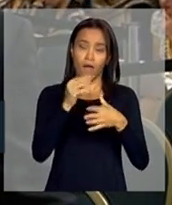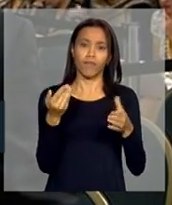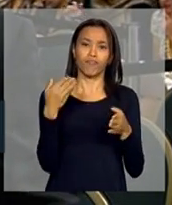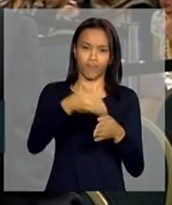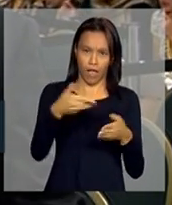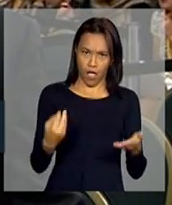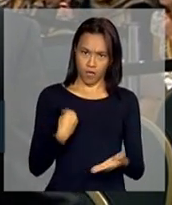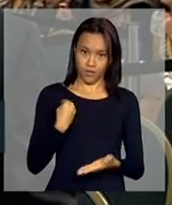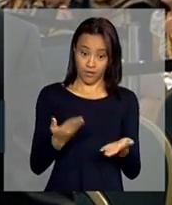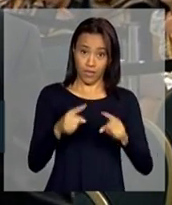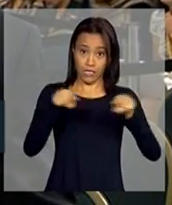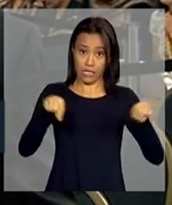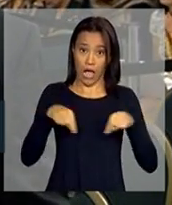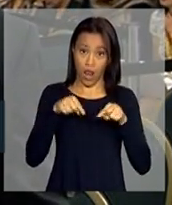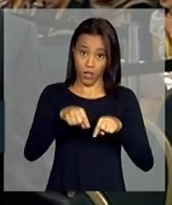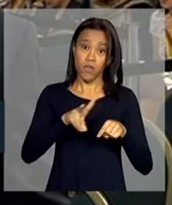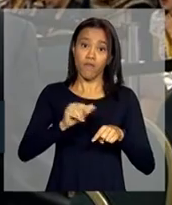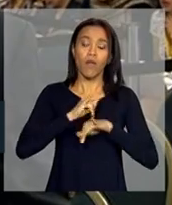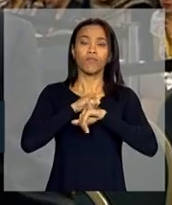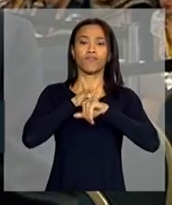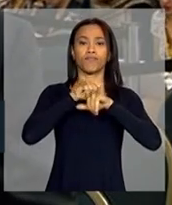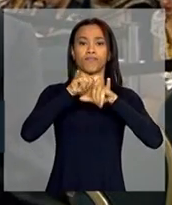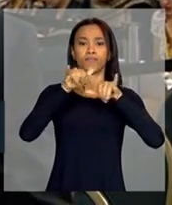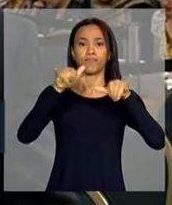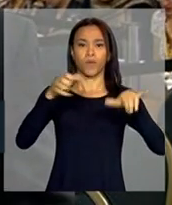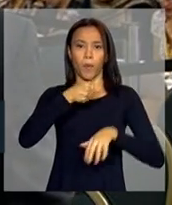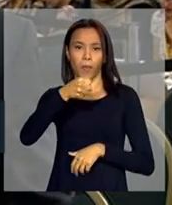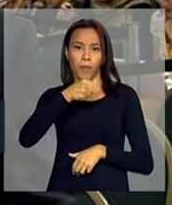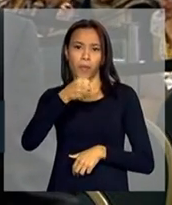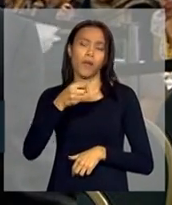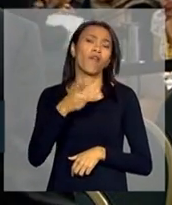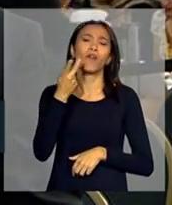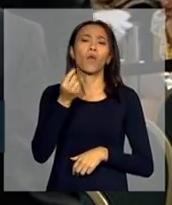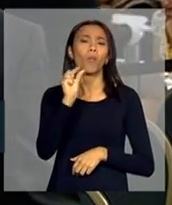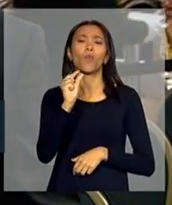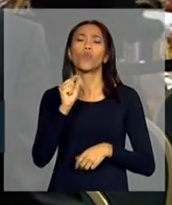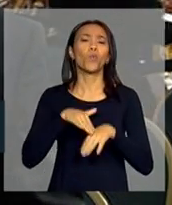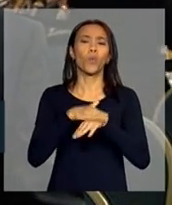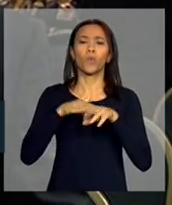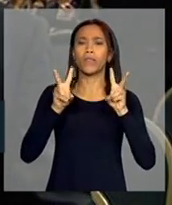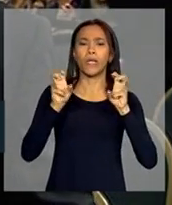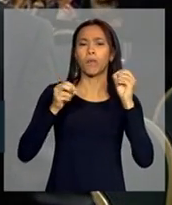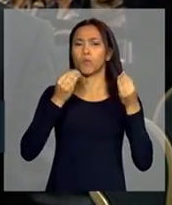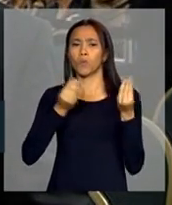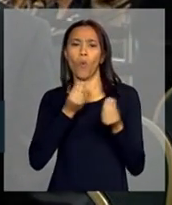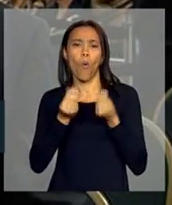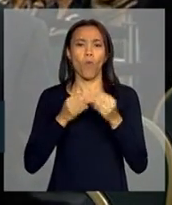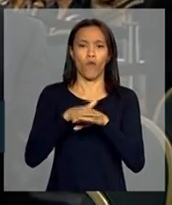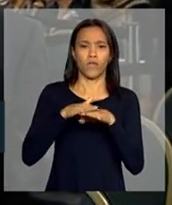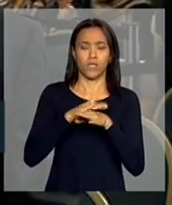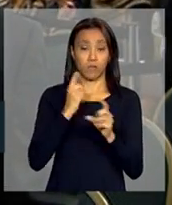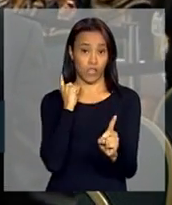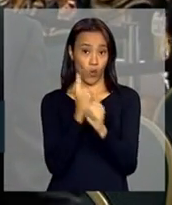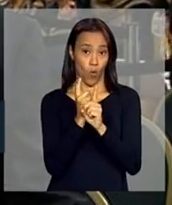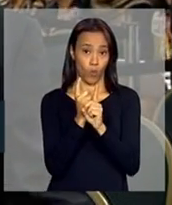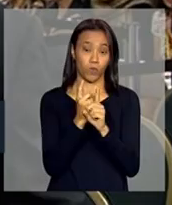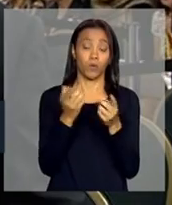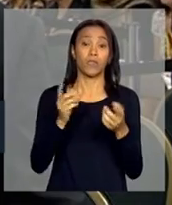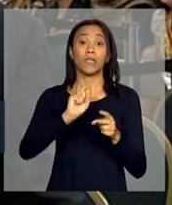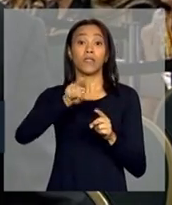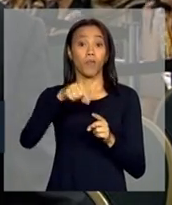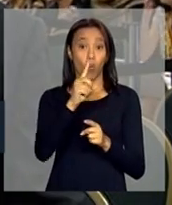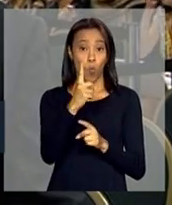onde eu estou e vão fazer uma declaração imprensa para falar um pouco sobre o que conversaram durante esse encontro bilateral à